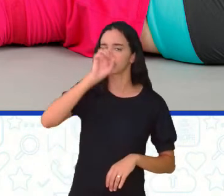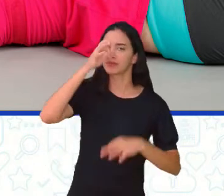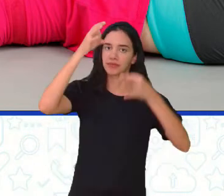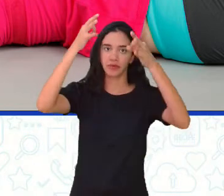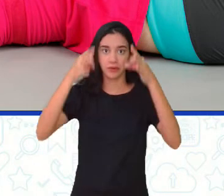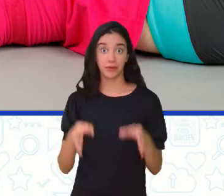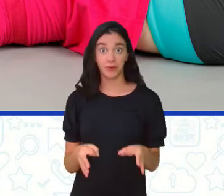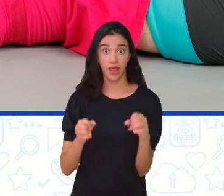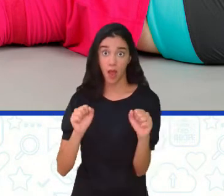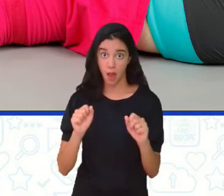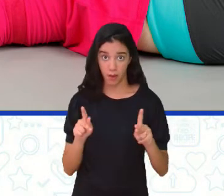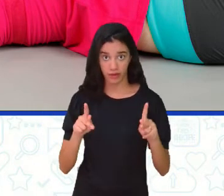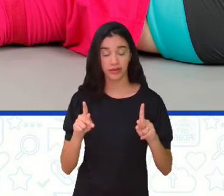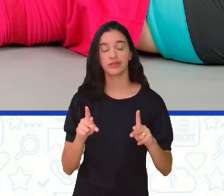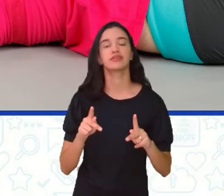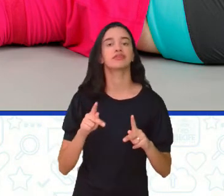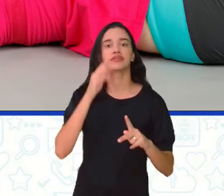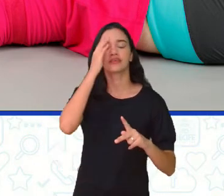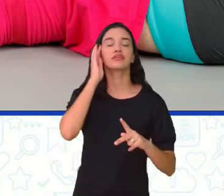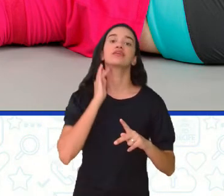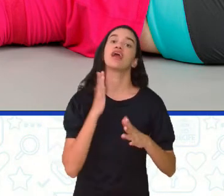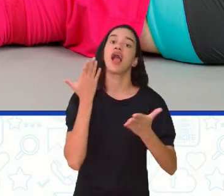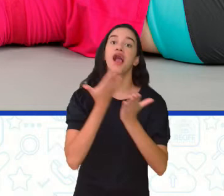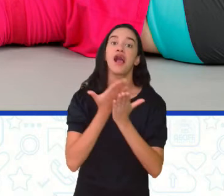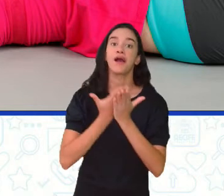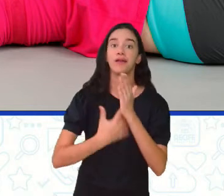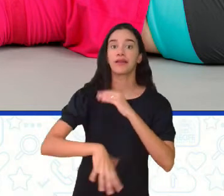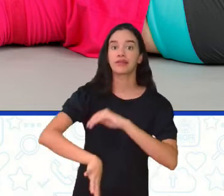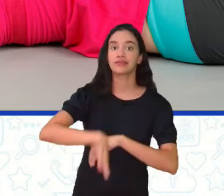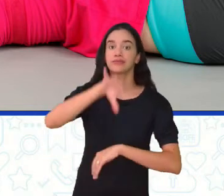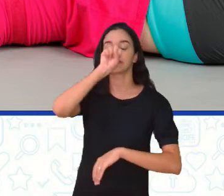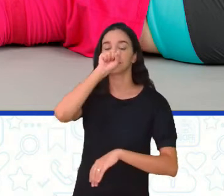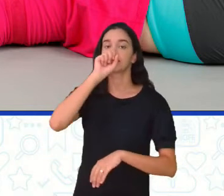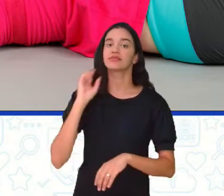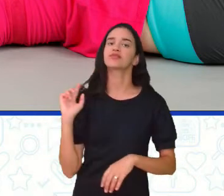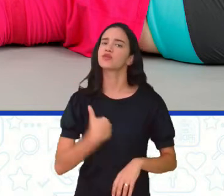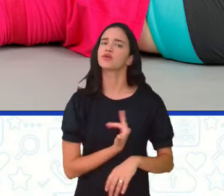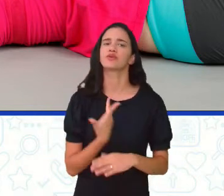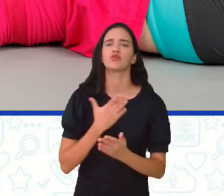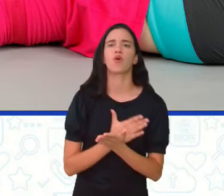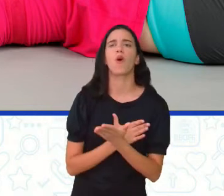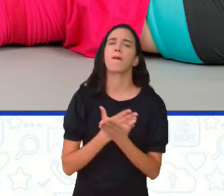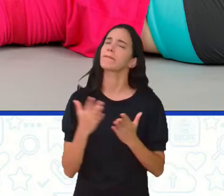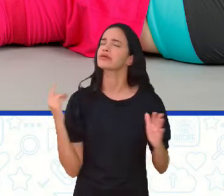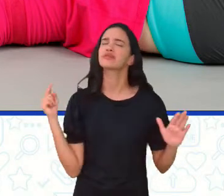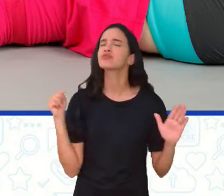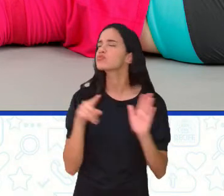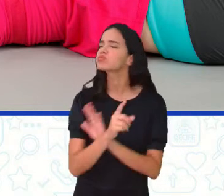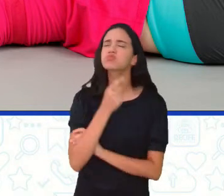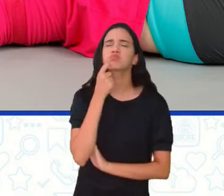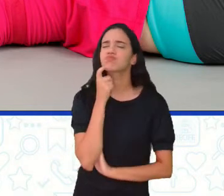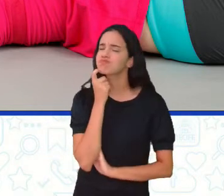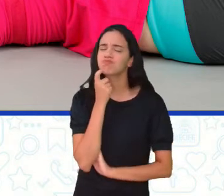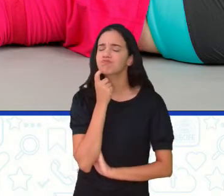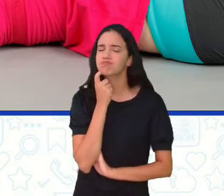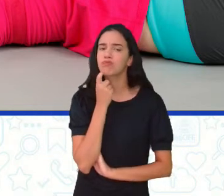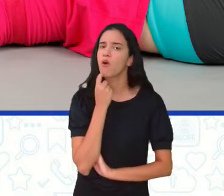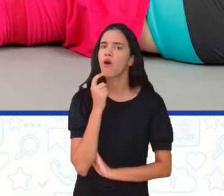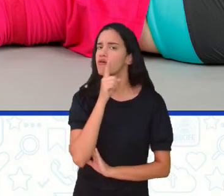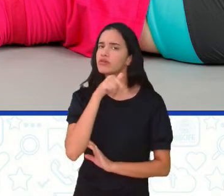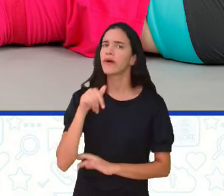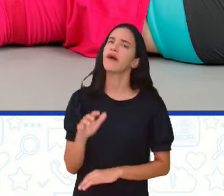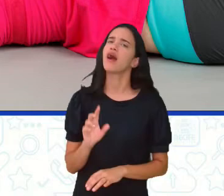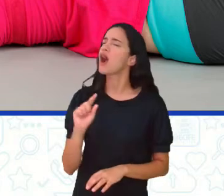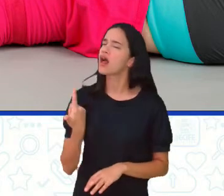corretamente. Ok? Então, a aula de respiração e a gente já começa com esse questionamento. Alguns de vocês podem dizer,